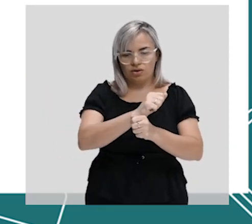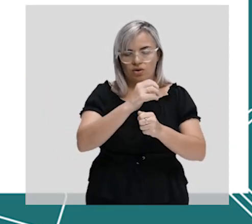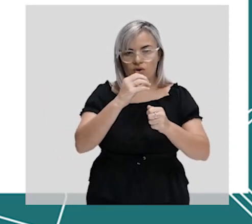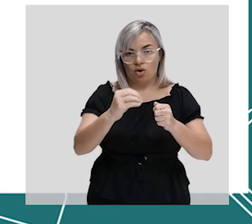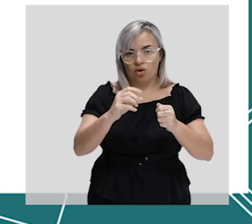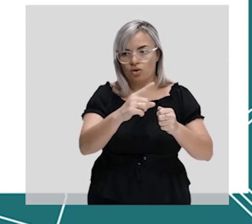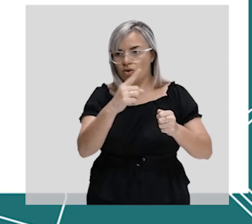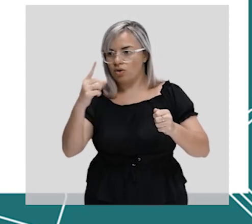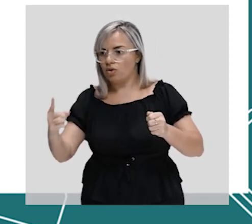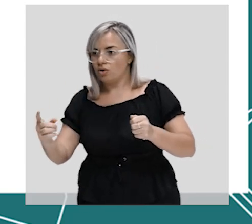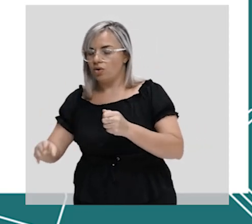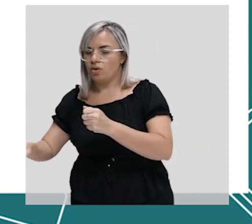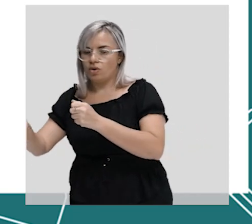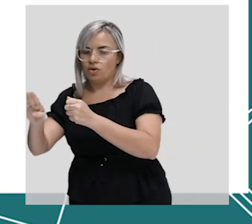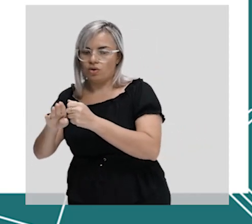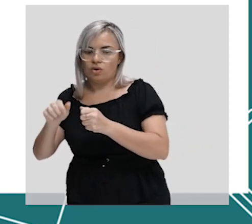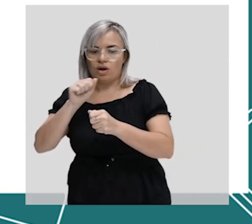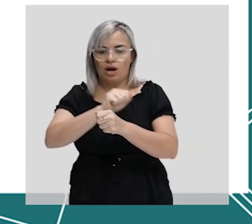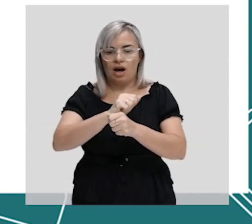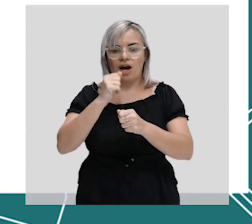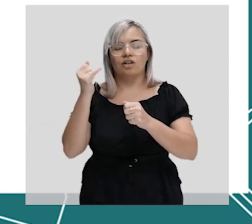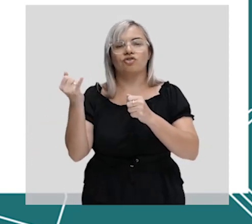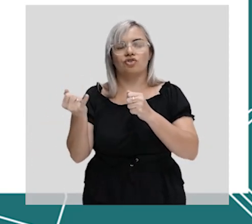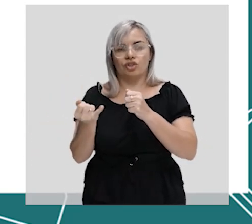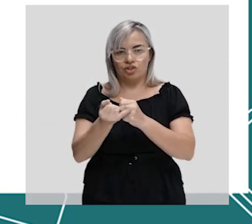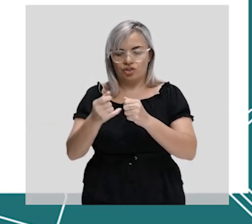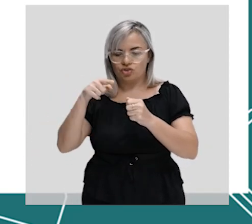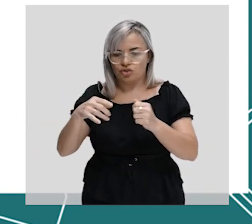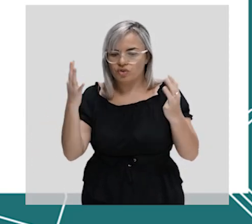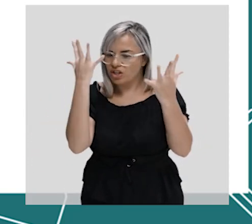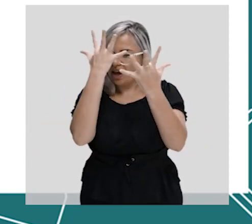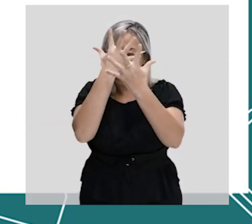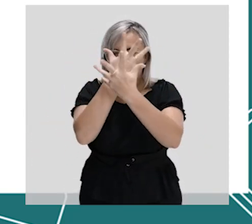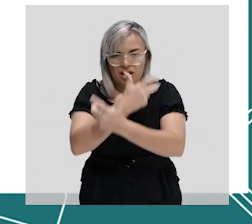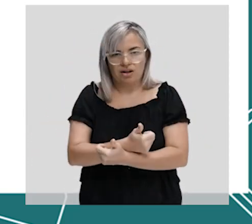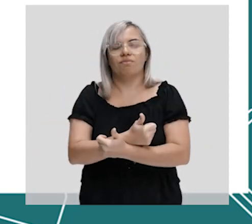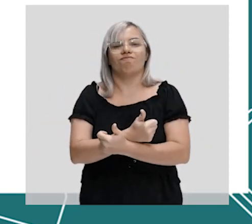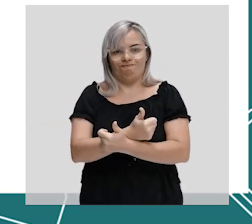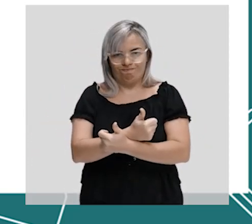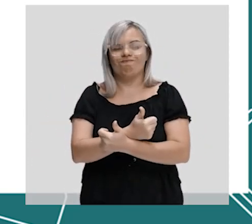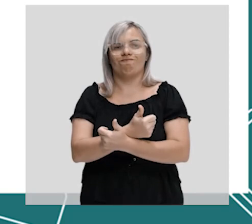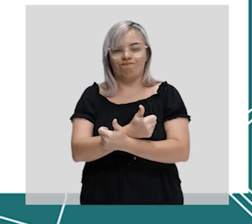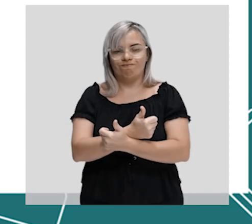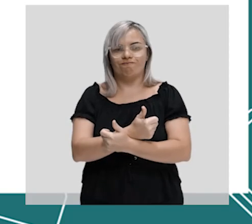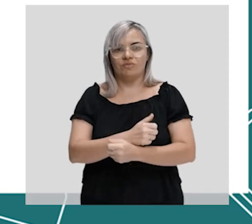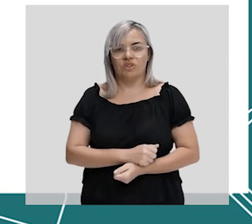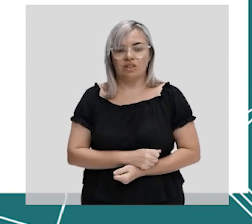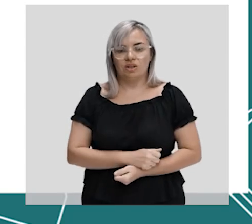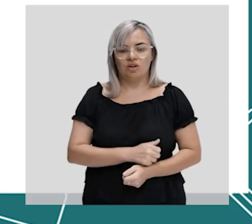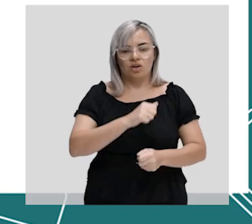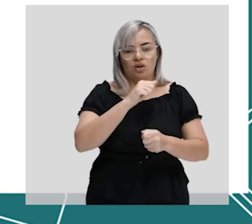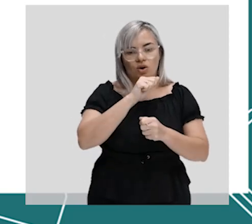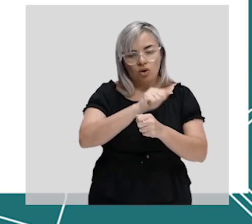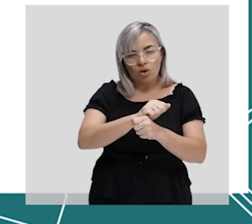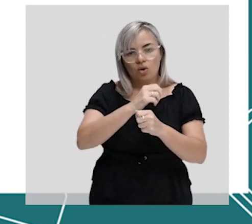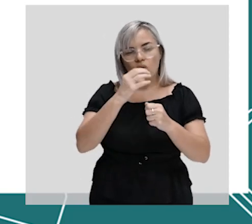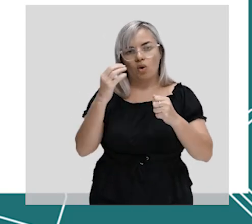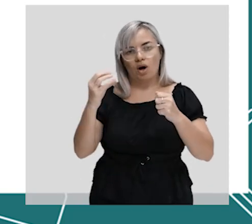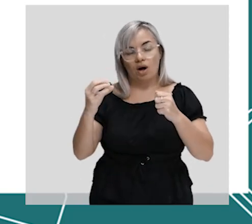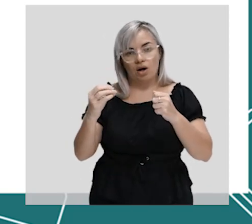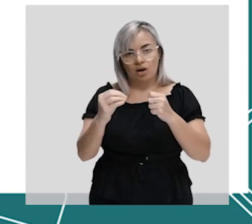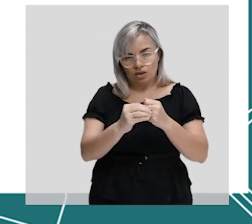o substantivo, eu tenho o quê? Um adjetivo. Então, o meu artigo tem que concordar com quem? Com o